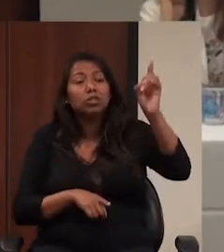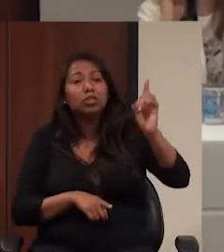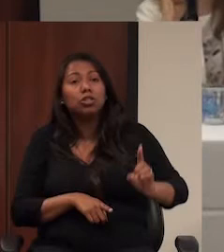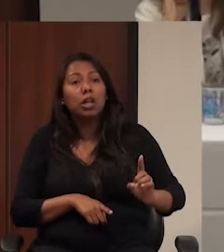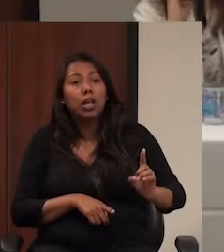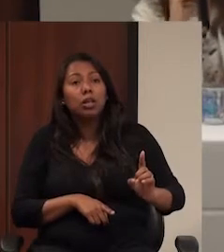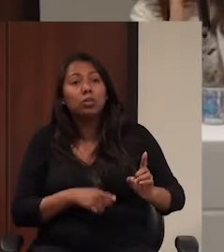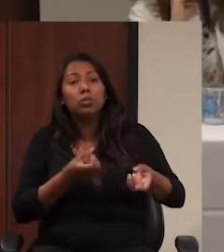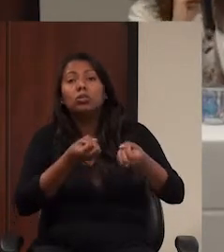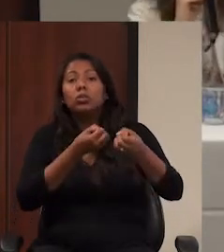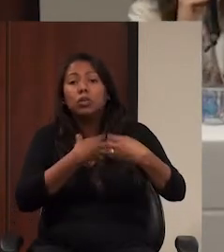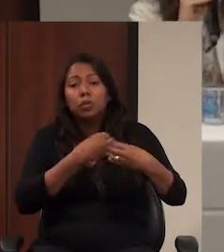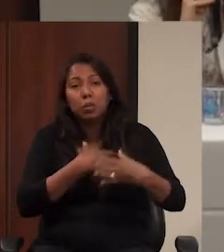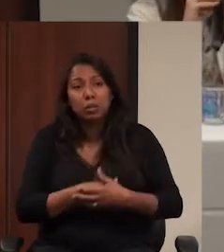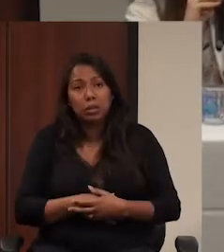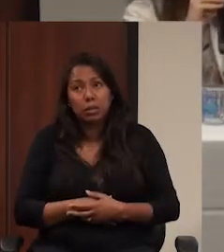receber informações do curador.